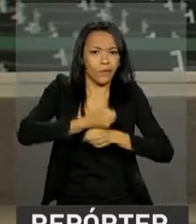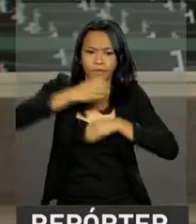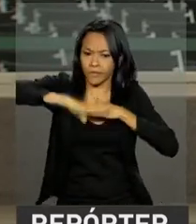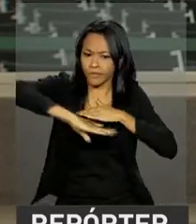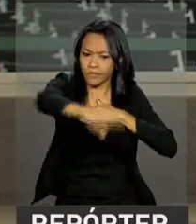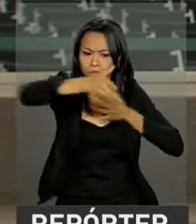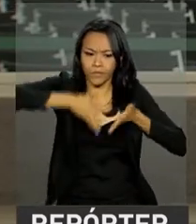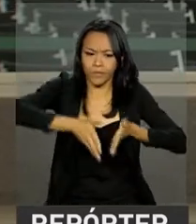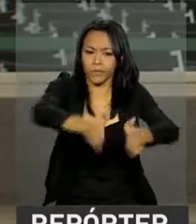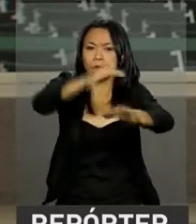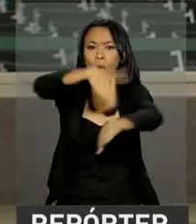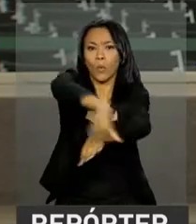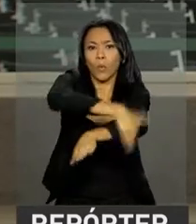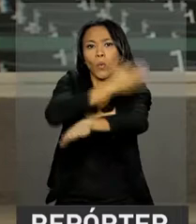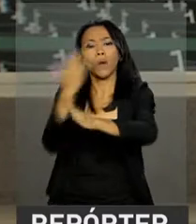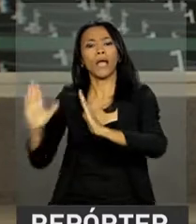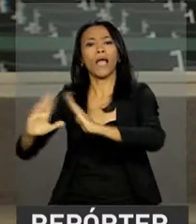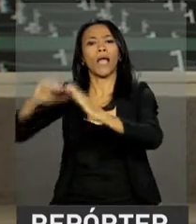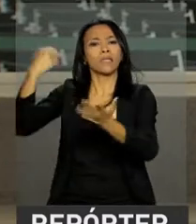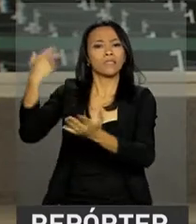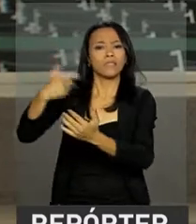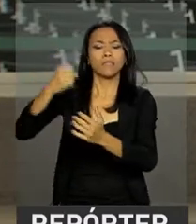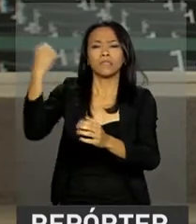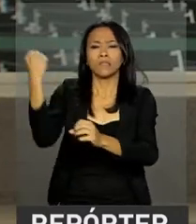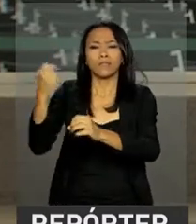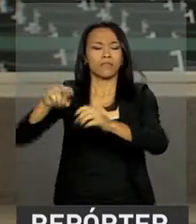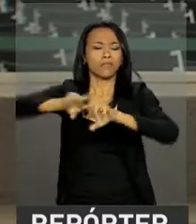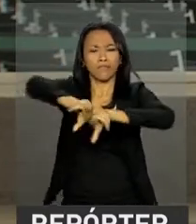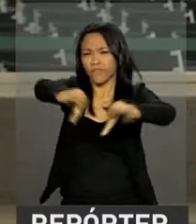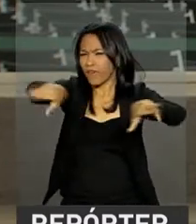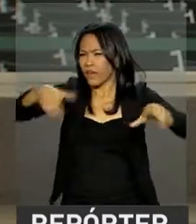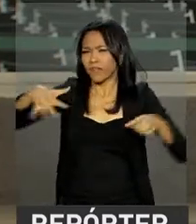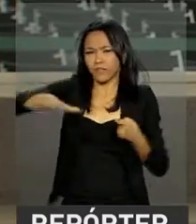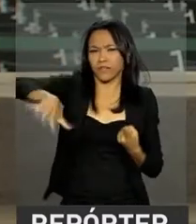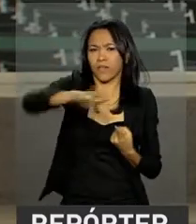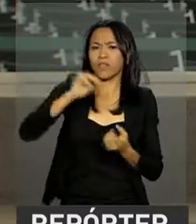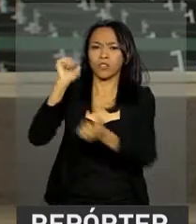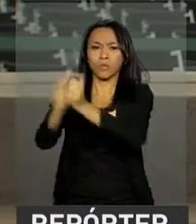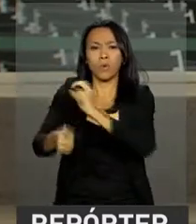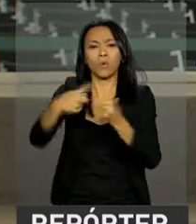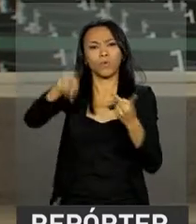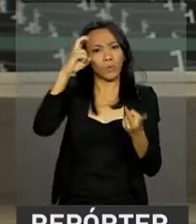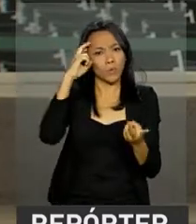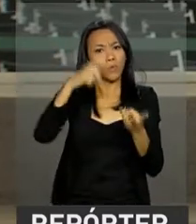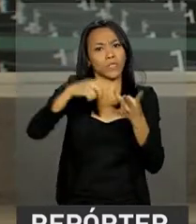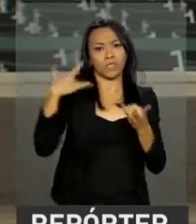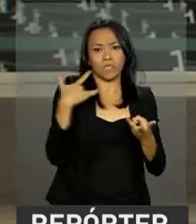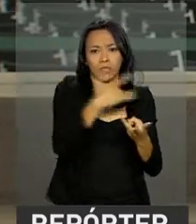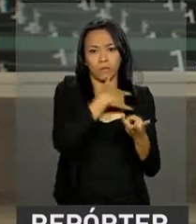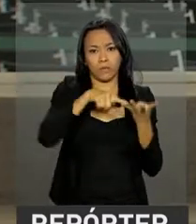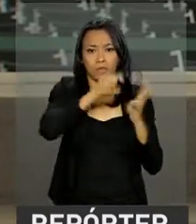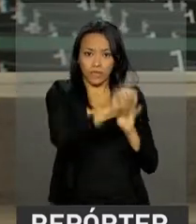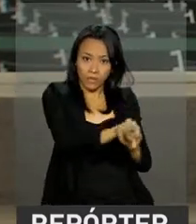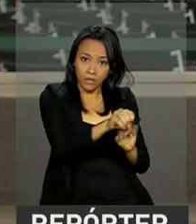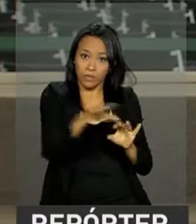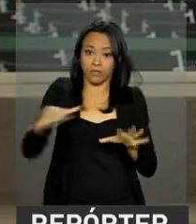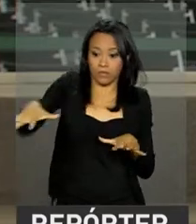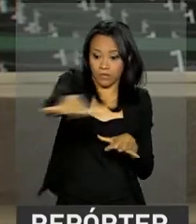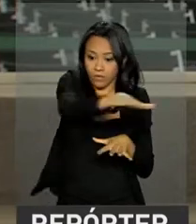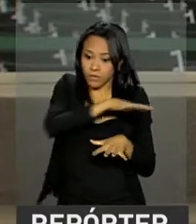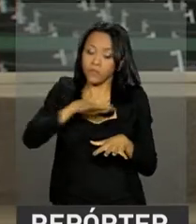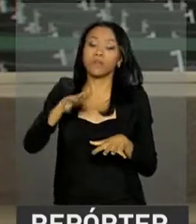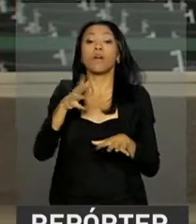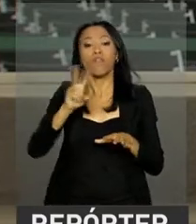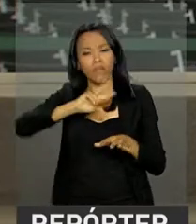moradias e ações nas áreas de esporte cultura saúde e educação a tv nbr vai transmitir